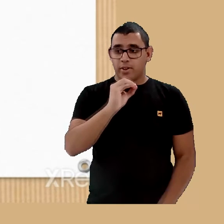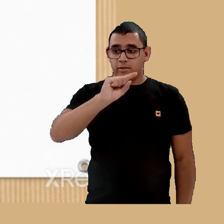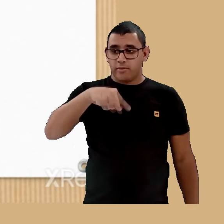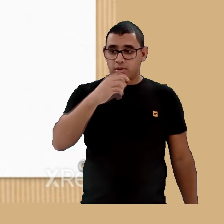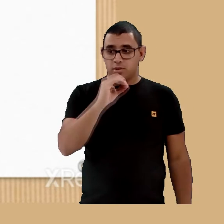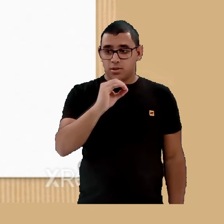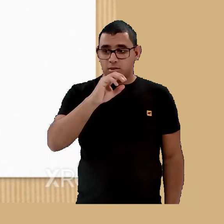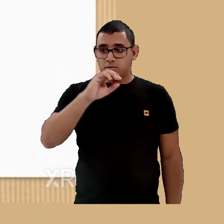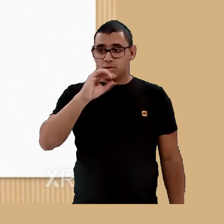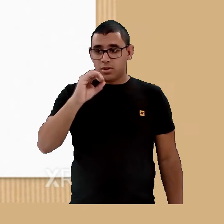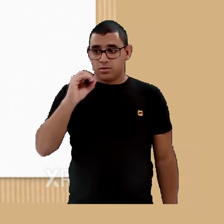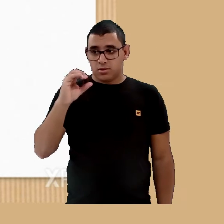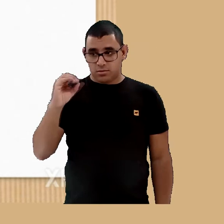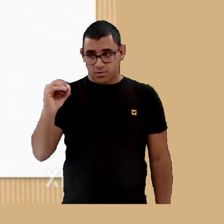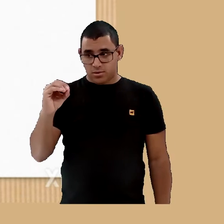de